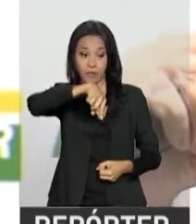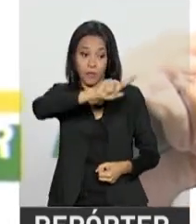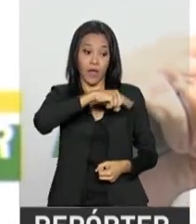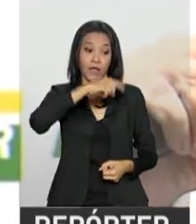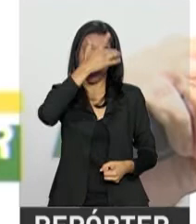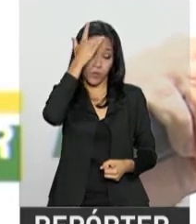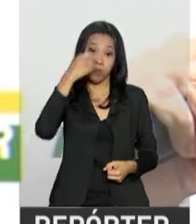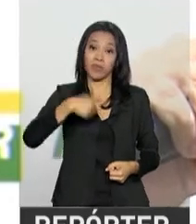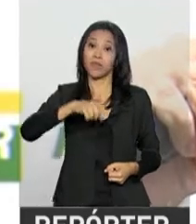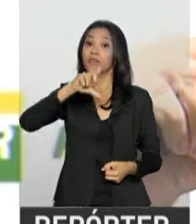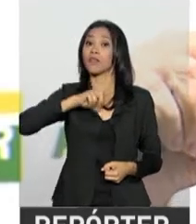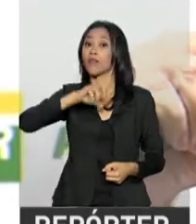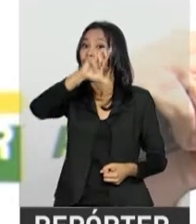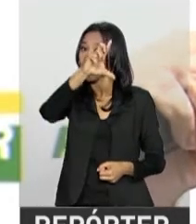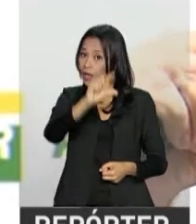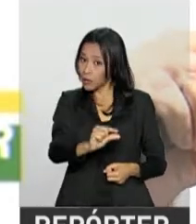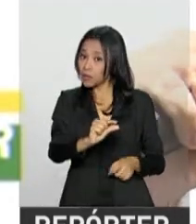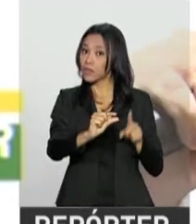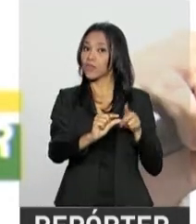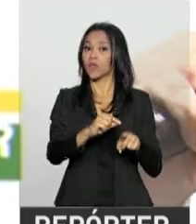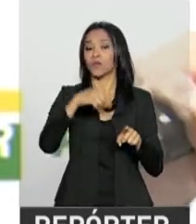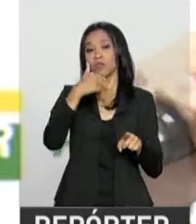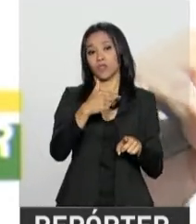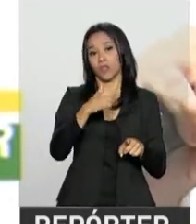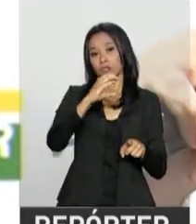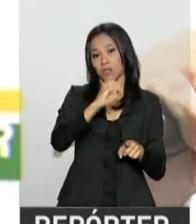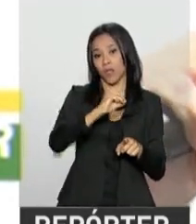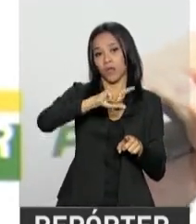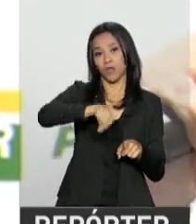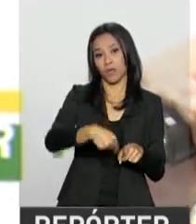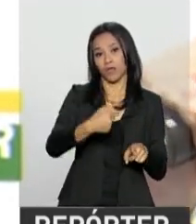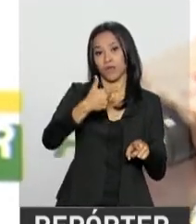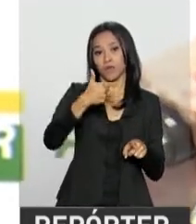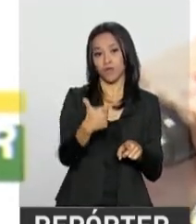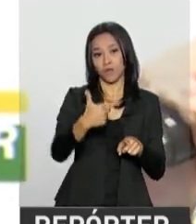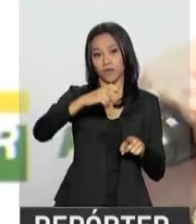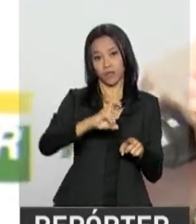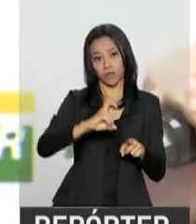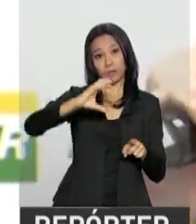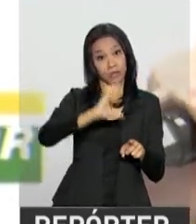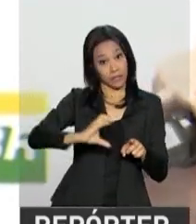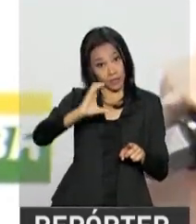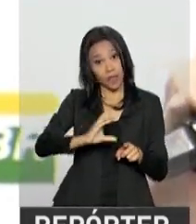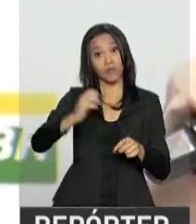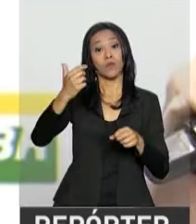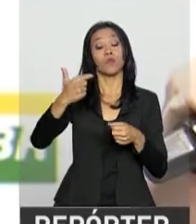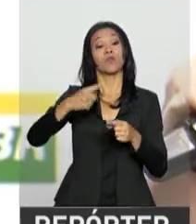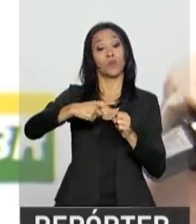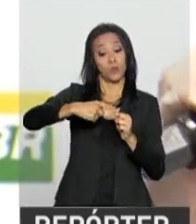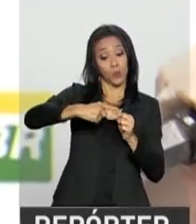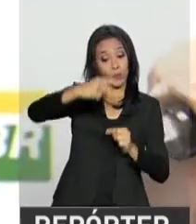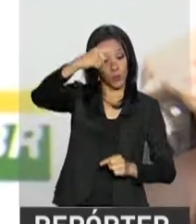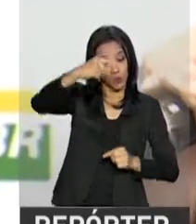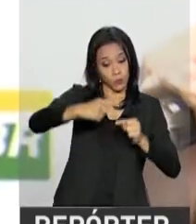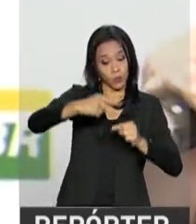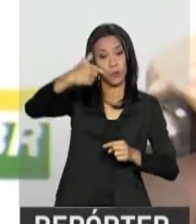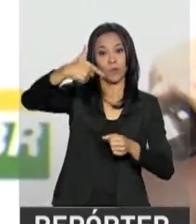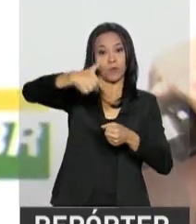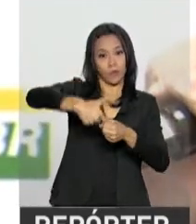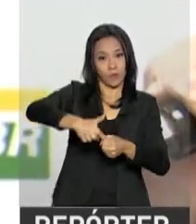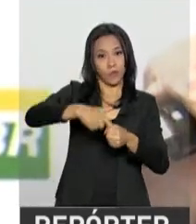uma redução mínima de 25 centavos no livro ano disso é essa